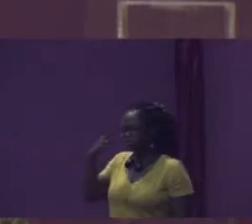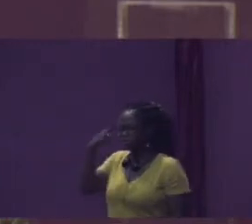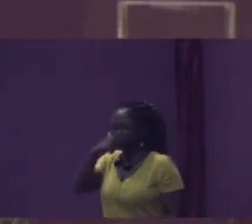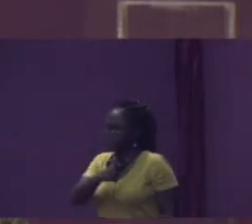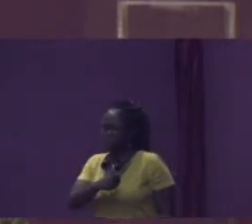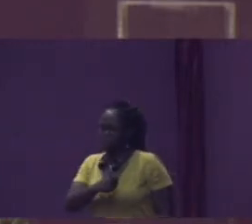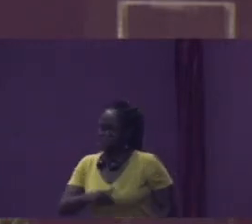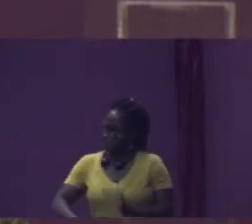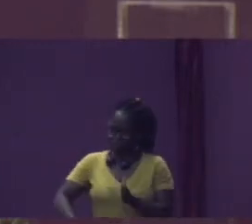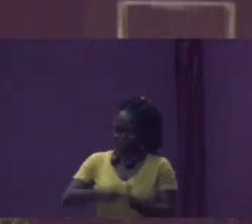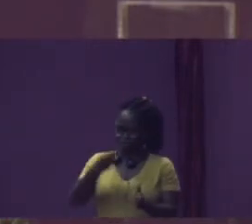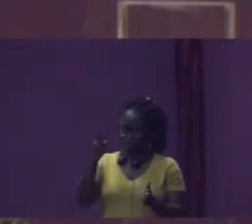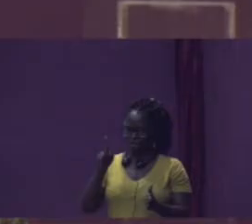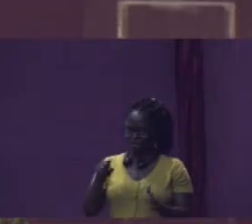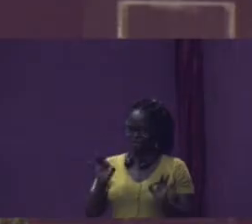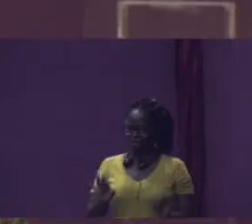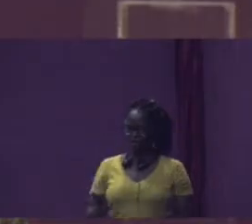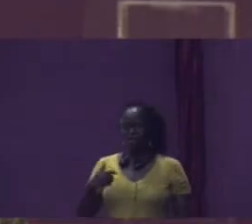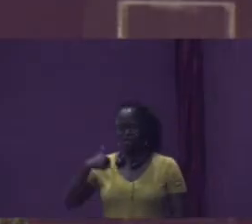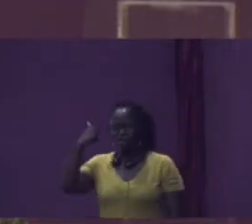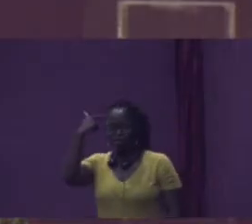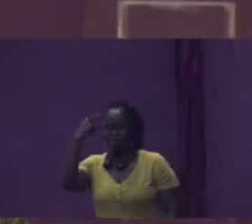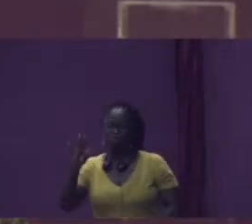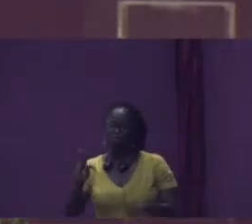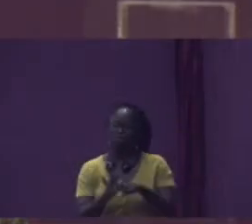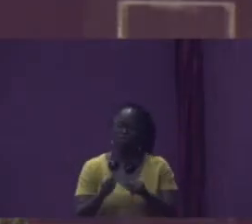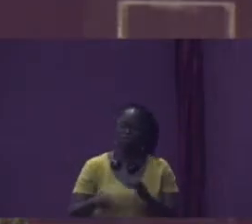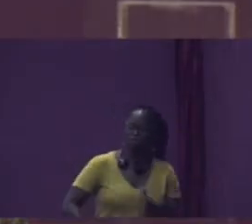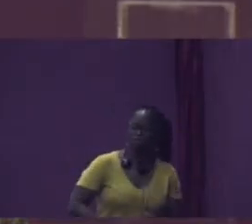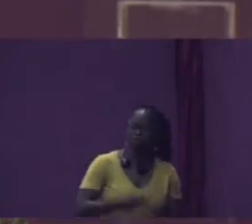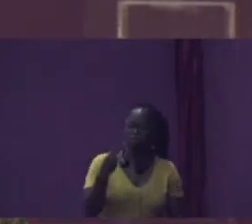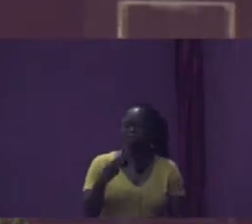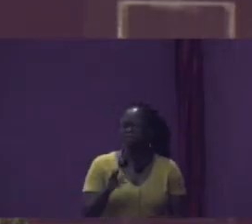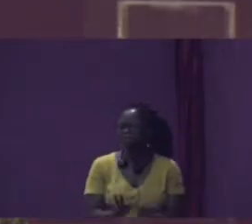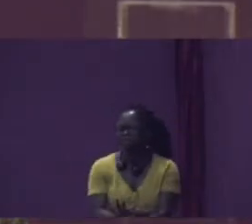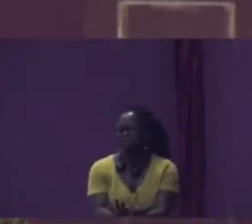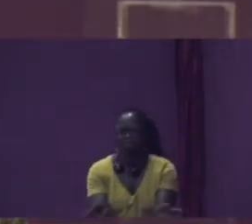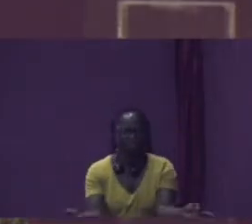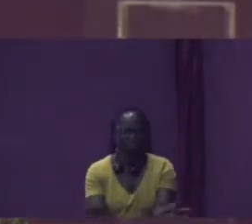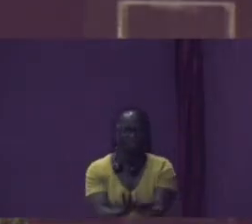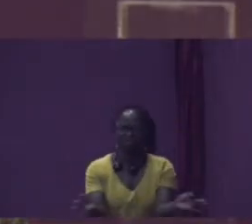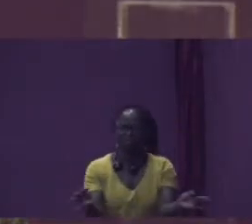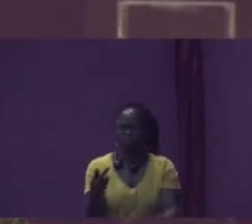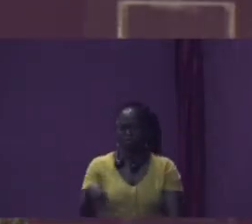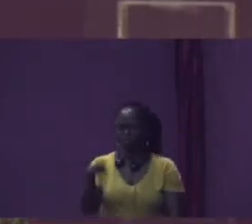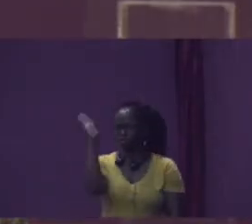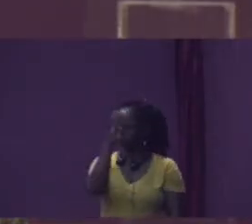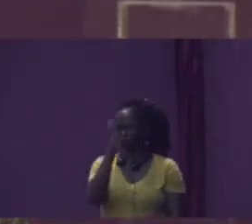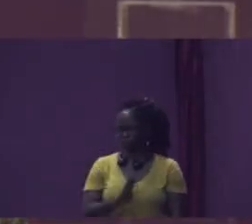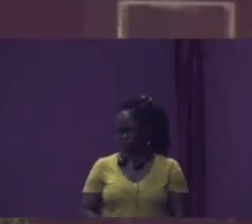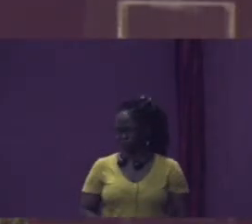trivial. Isso é o que penso sobre técnica da cesárea, que foi bastante simplificada pelos brasileiros.